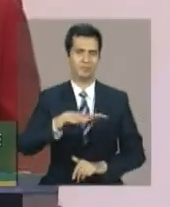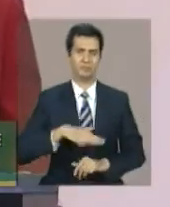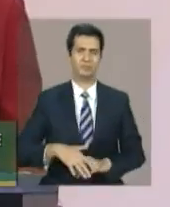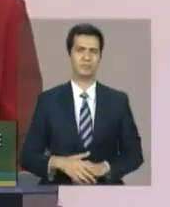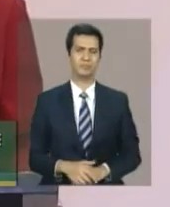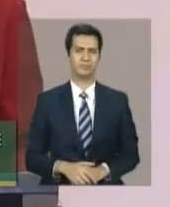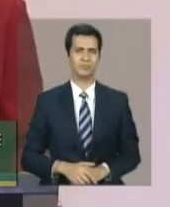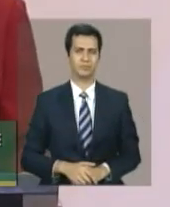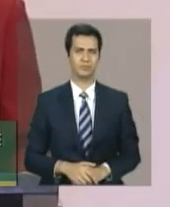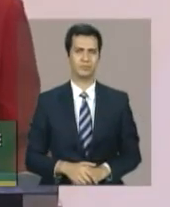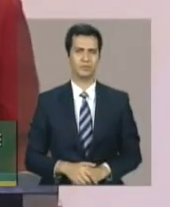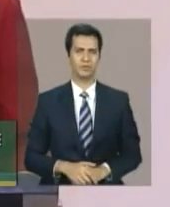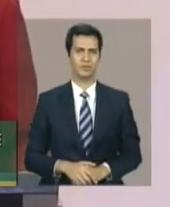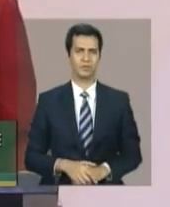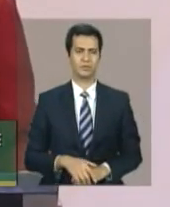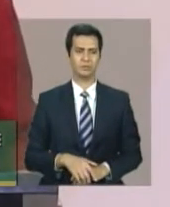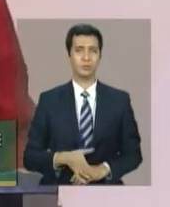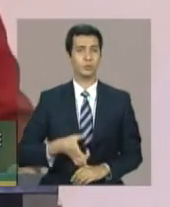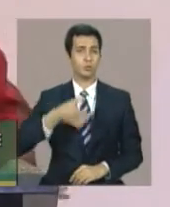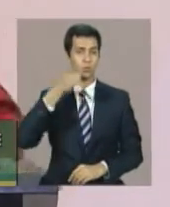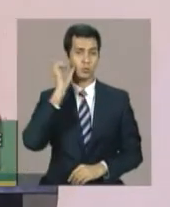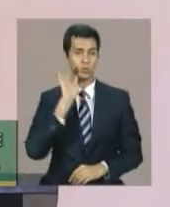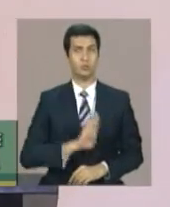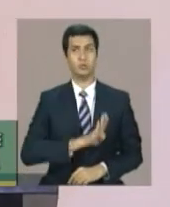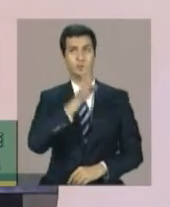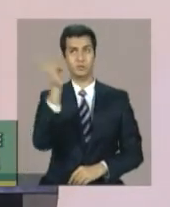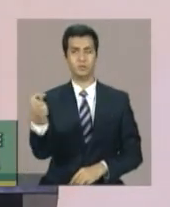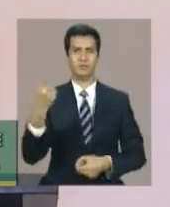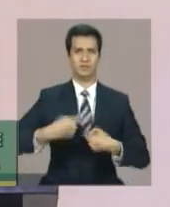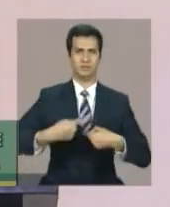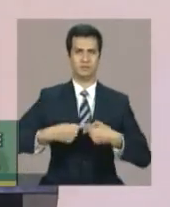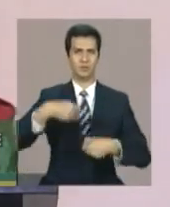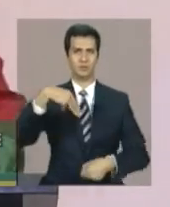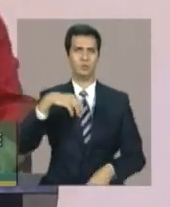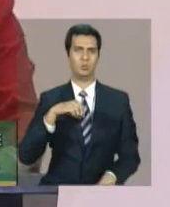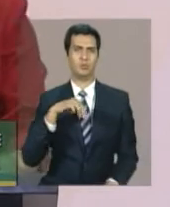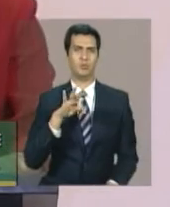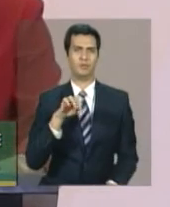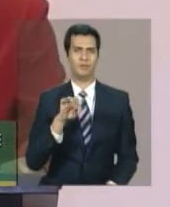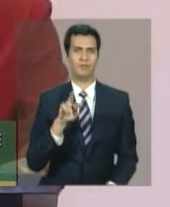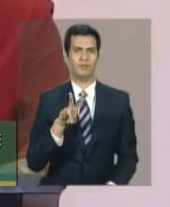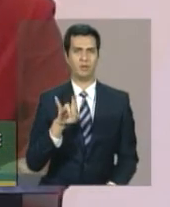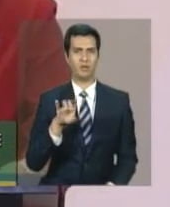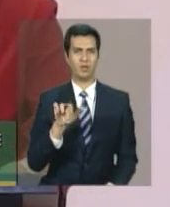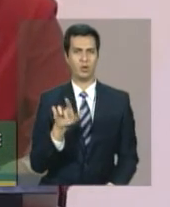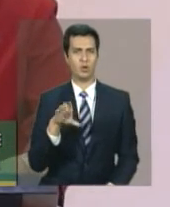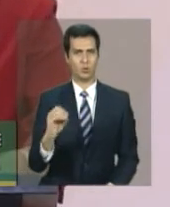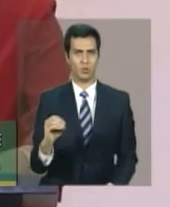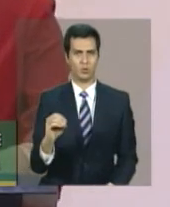Ontem, eu estive em Montevidéu, ao longo do dia todo,